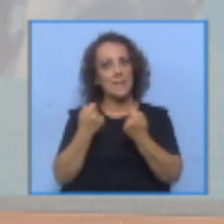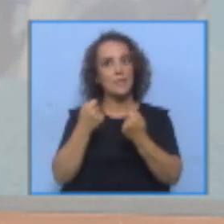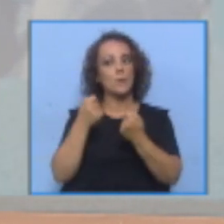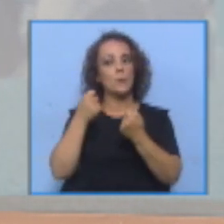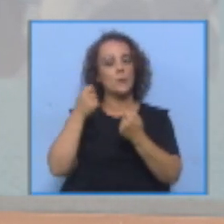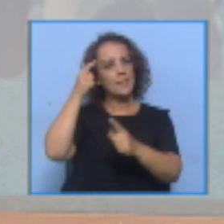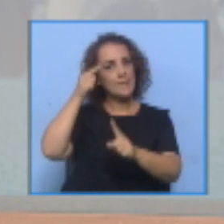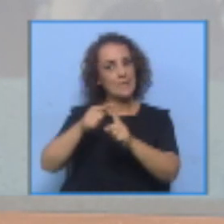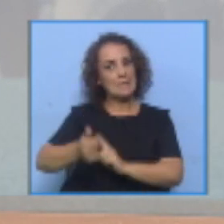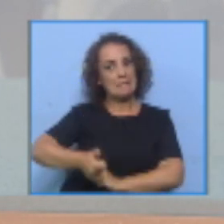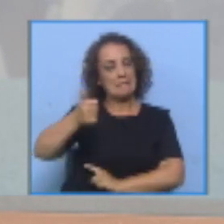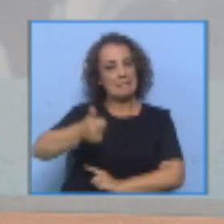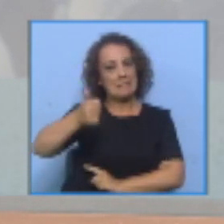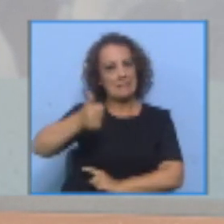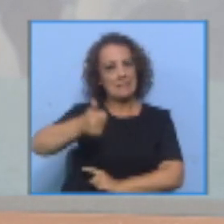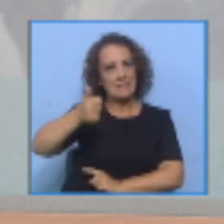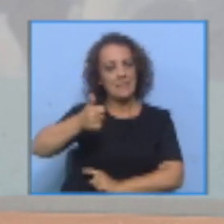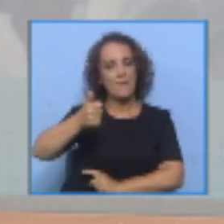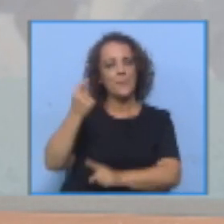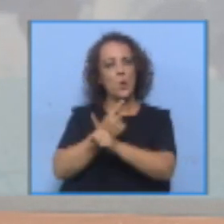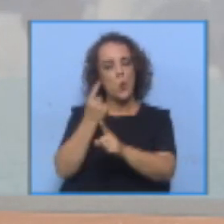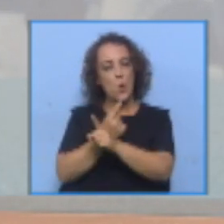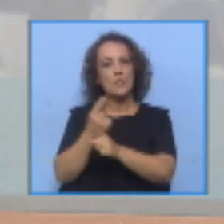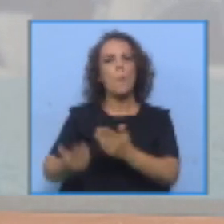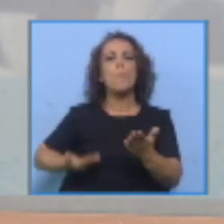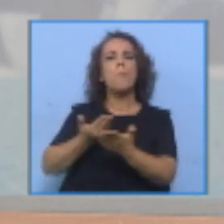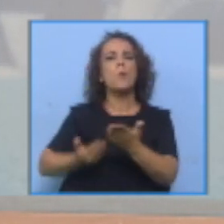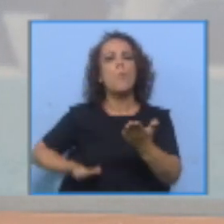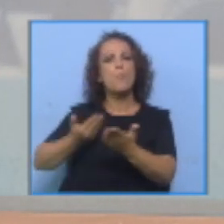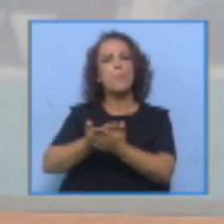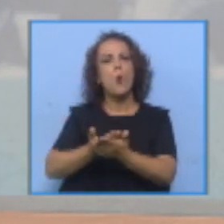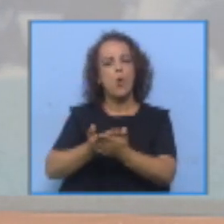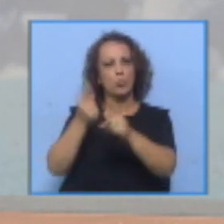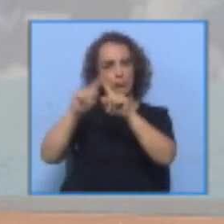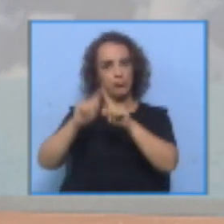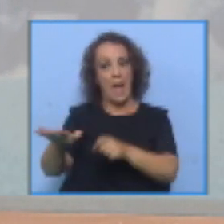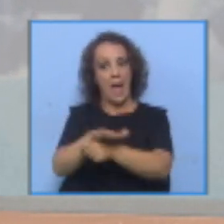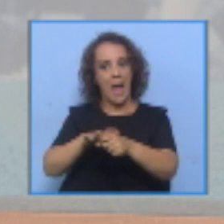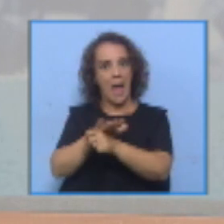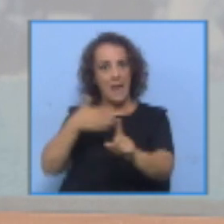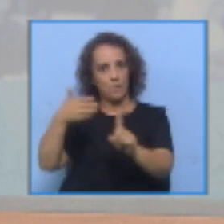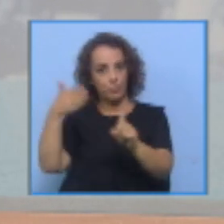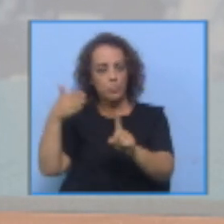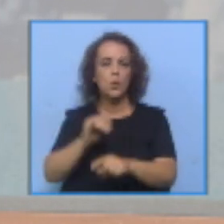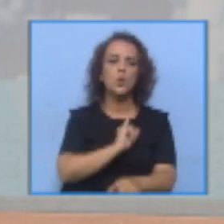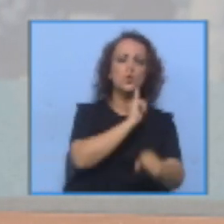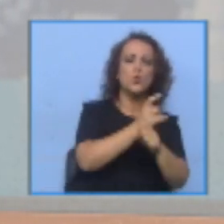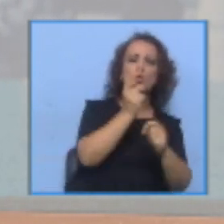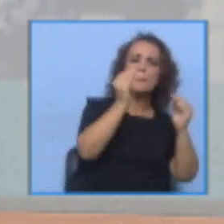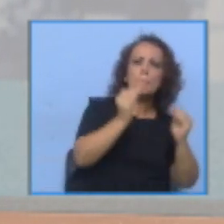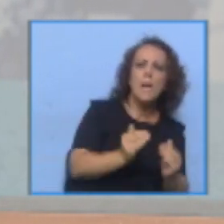mais importância e têm mais propostas para essa área do que outros, mas